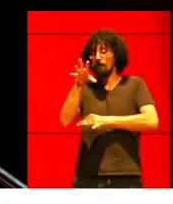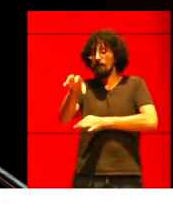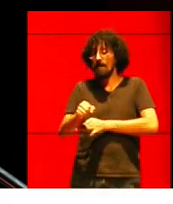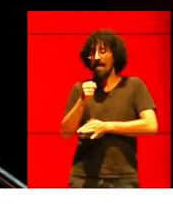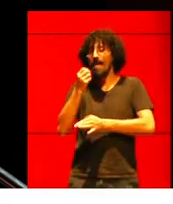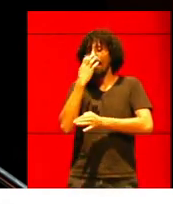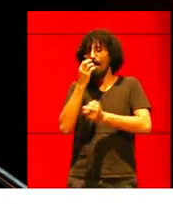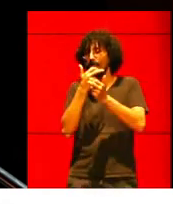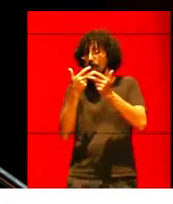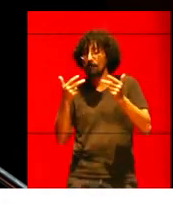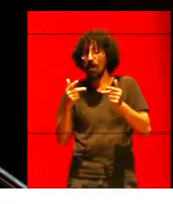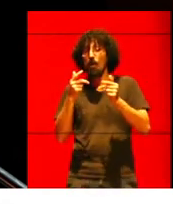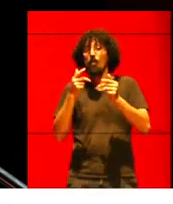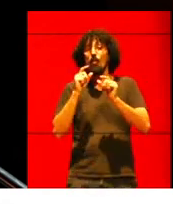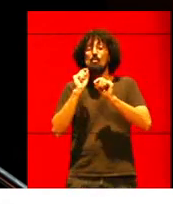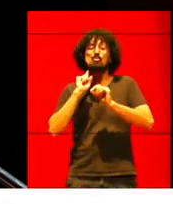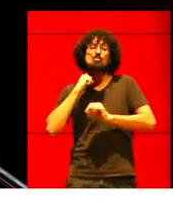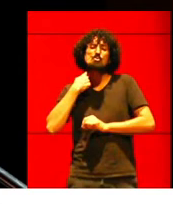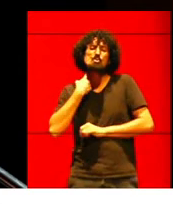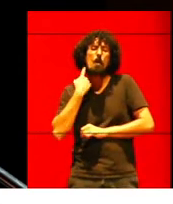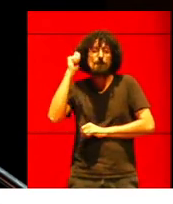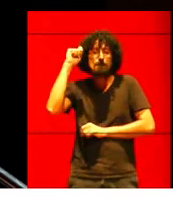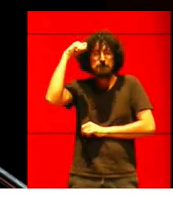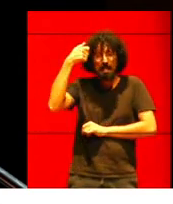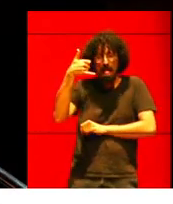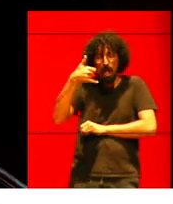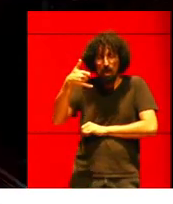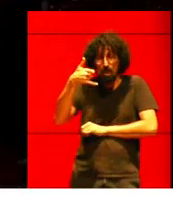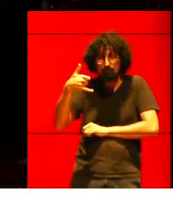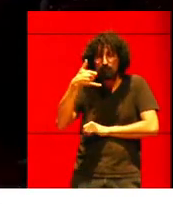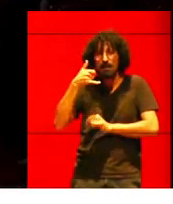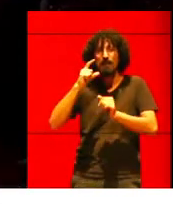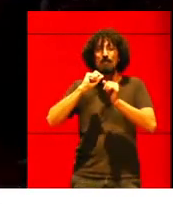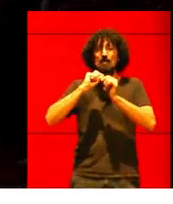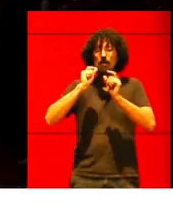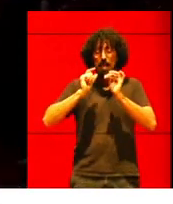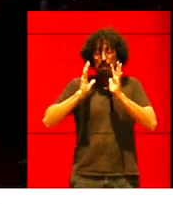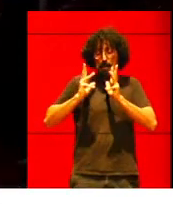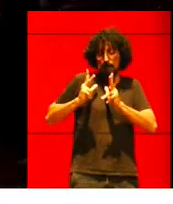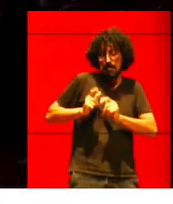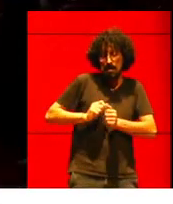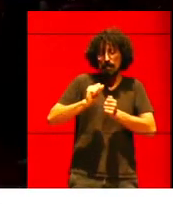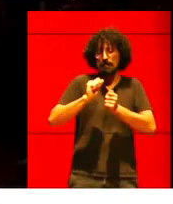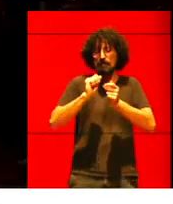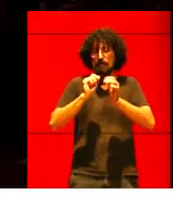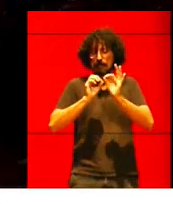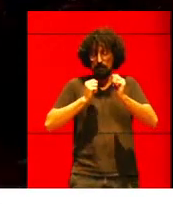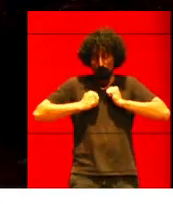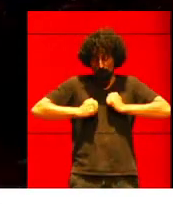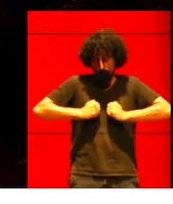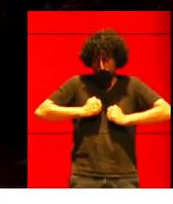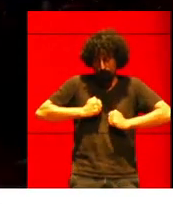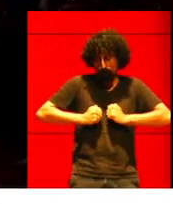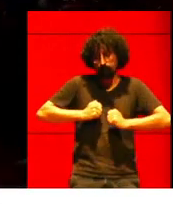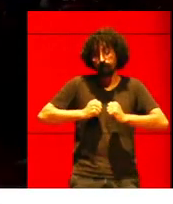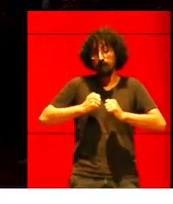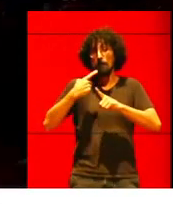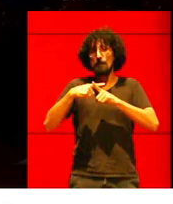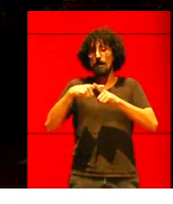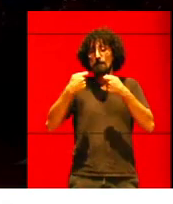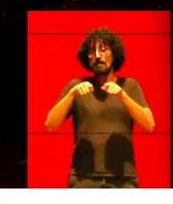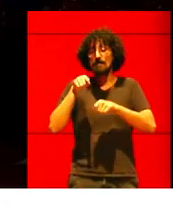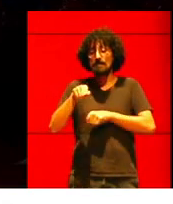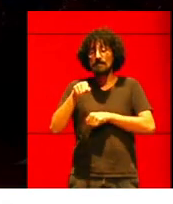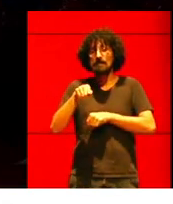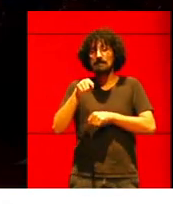veterinários, eles faziam a higienização desses animais. Lavavam as aves, né? Porque eu preciso